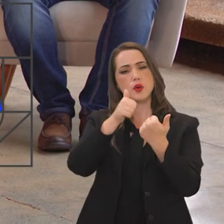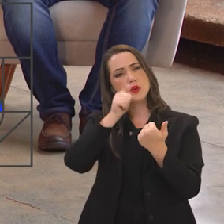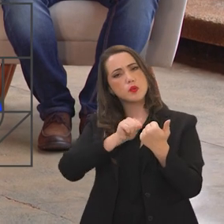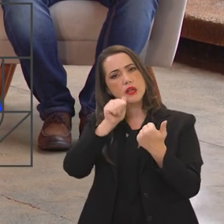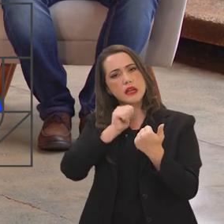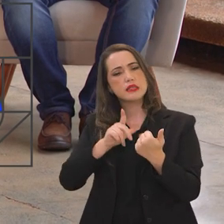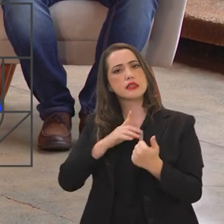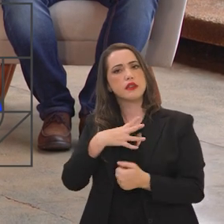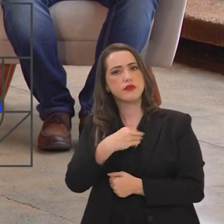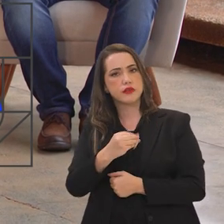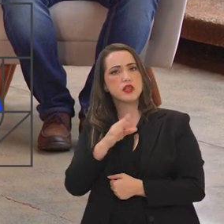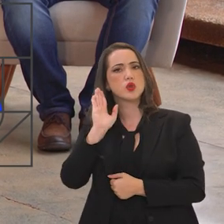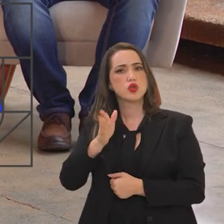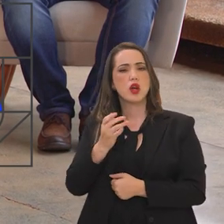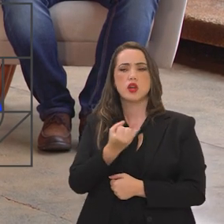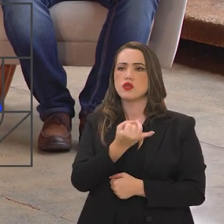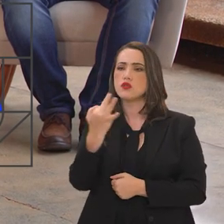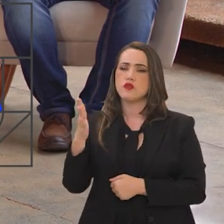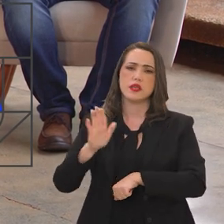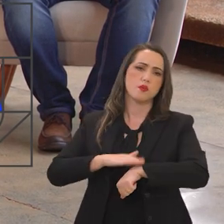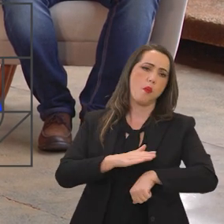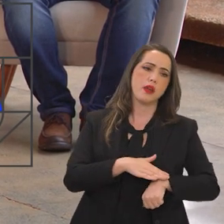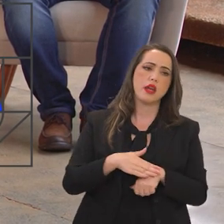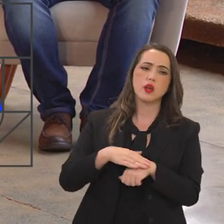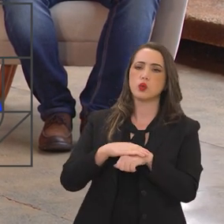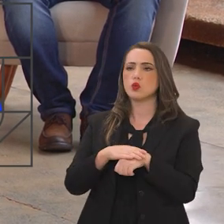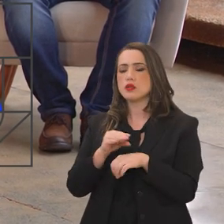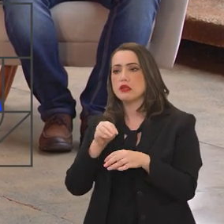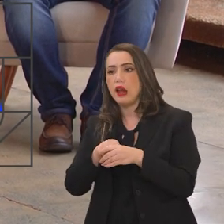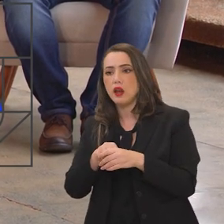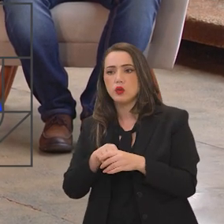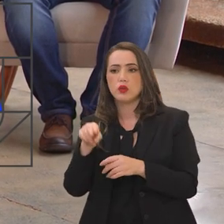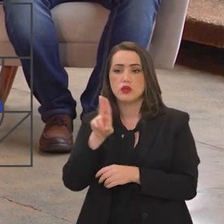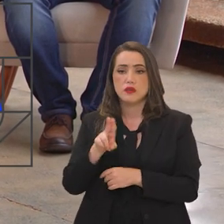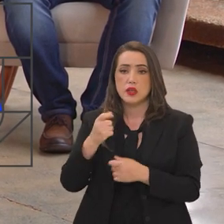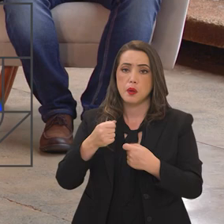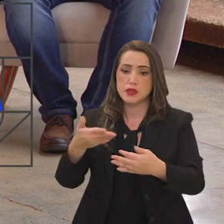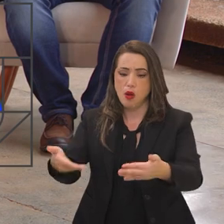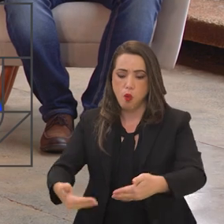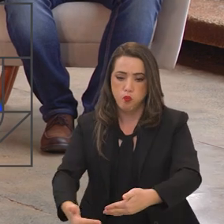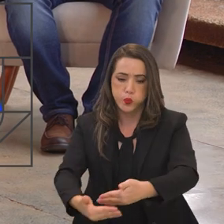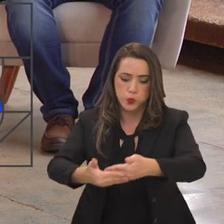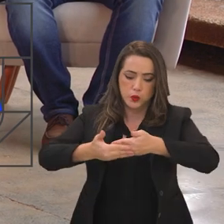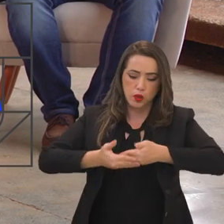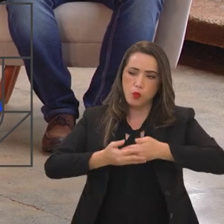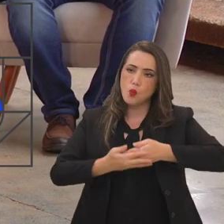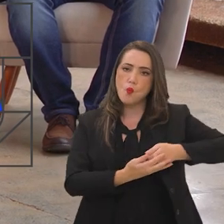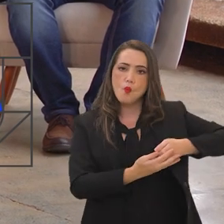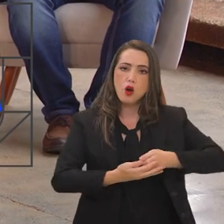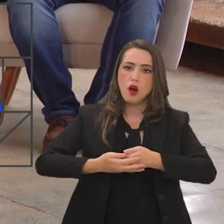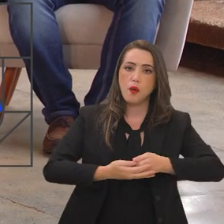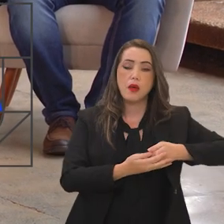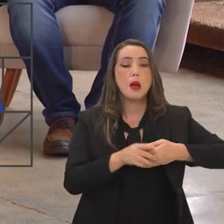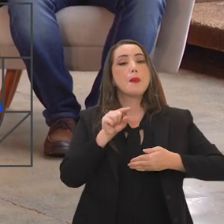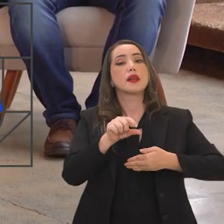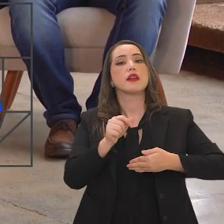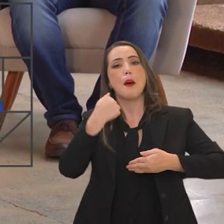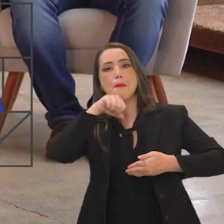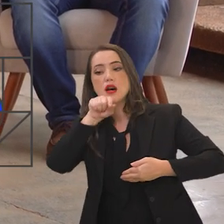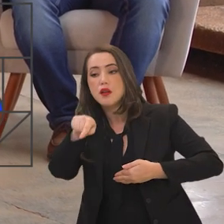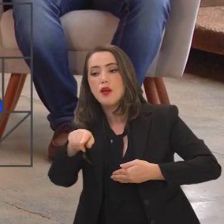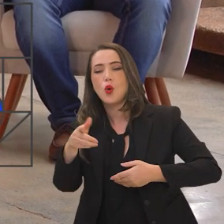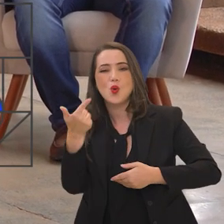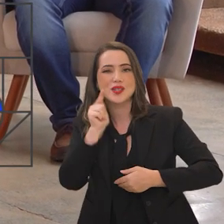as mulheres com filhos eu já tive várias situações em sala de aula em que eu tive que ficar com os nenéns para que as mães pudessem fazer a prova naquele momento